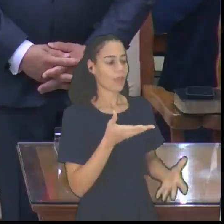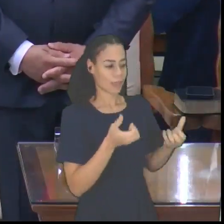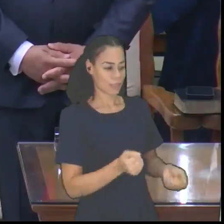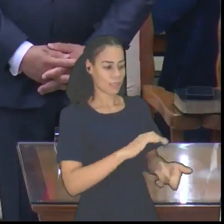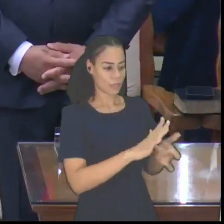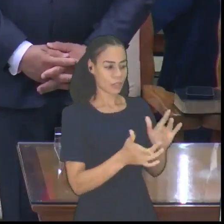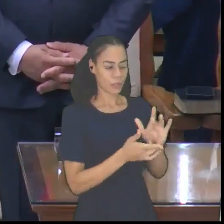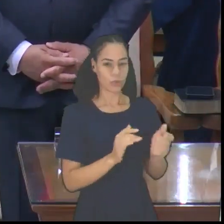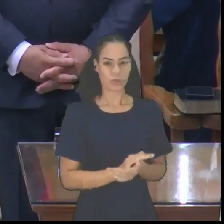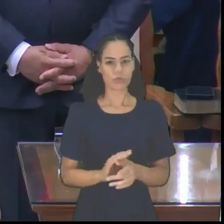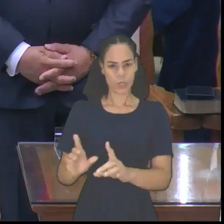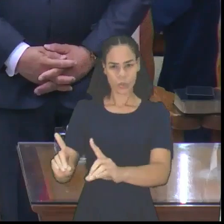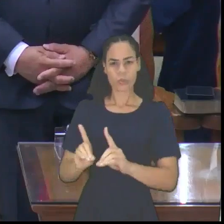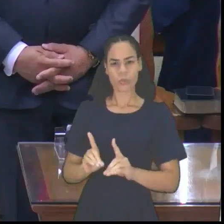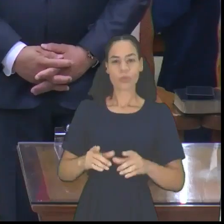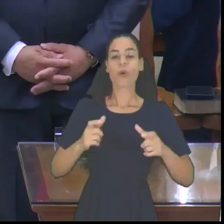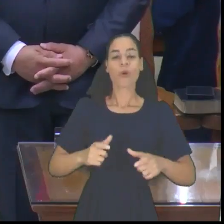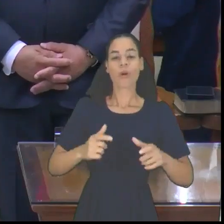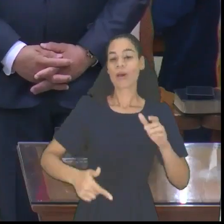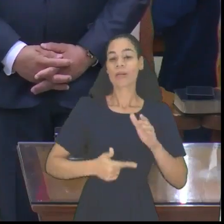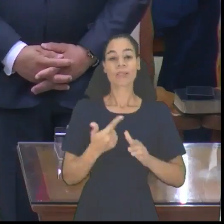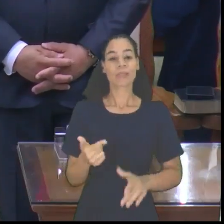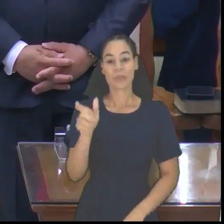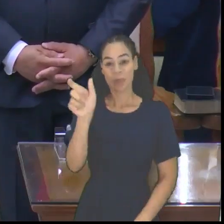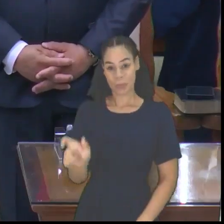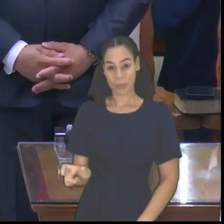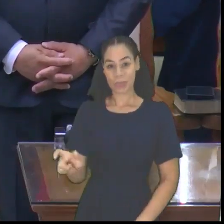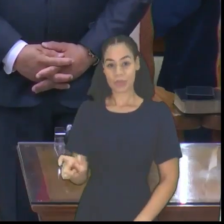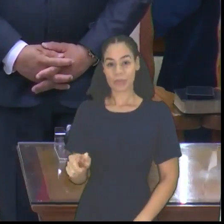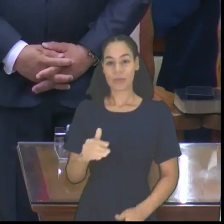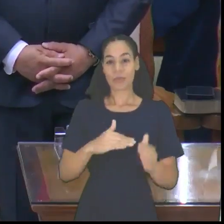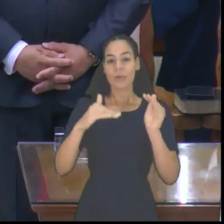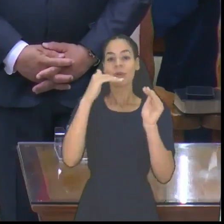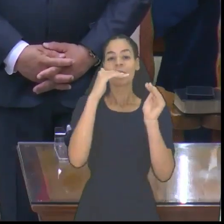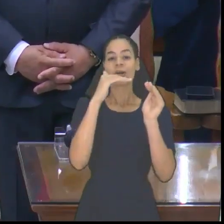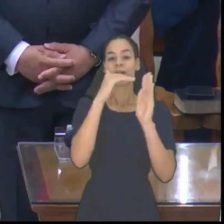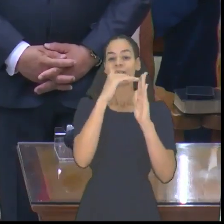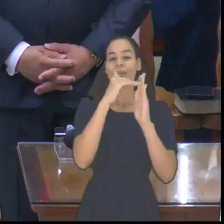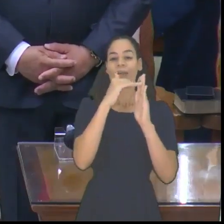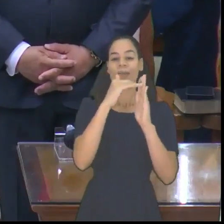por gentileza. Onde está a segunda vida para Jesus? Na galeria, aqui embaixo.